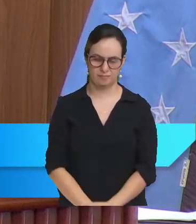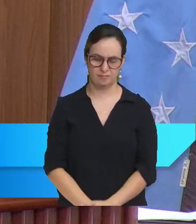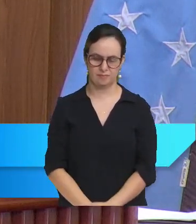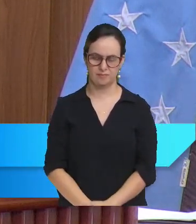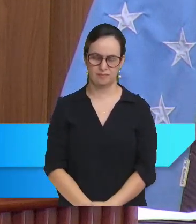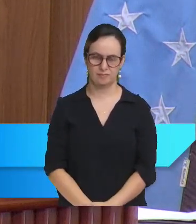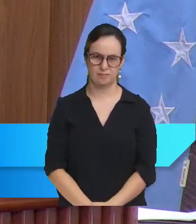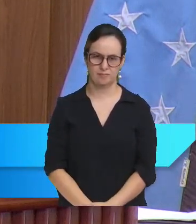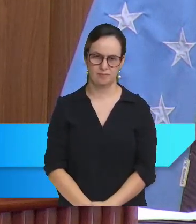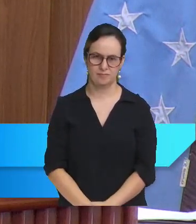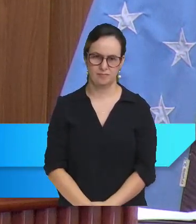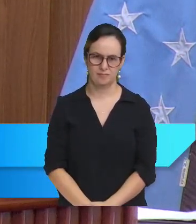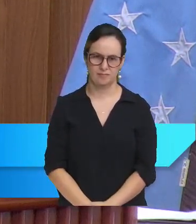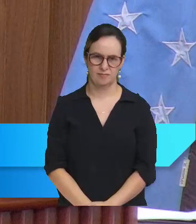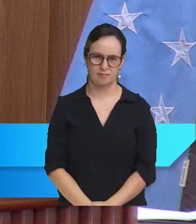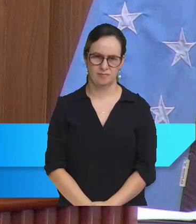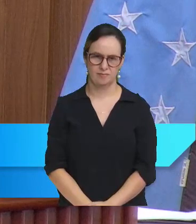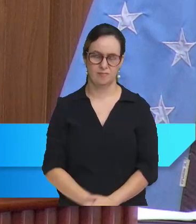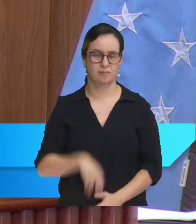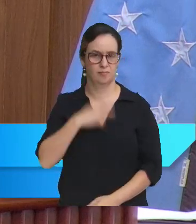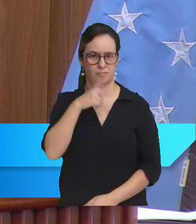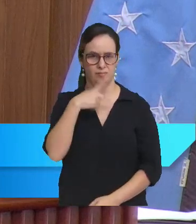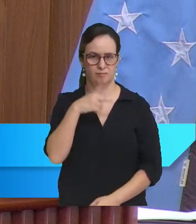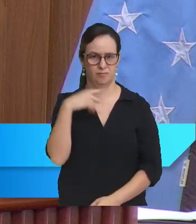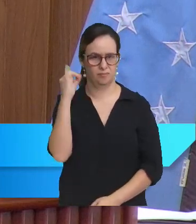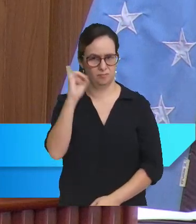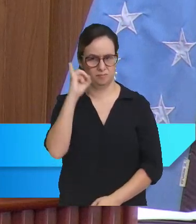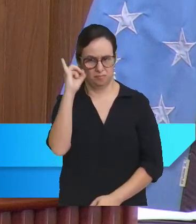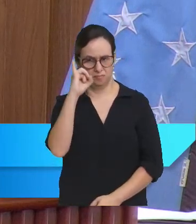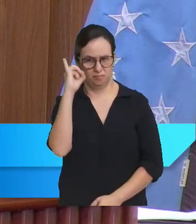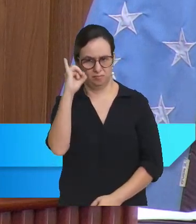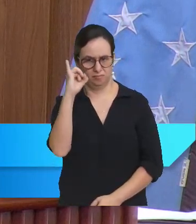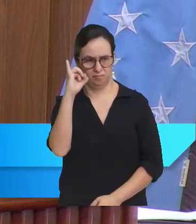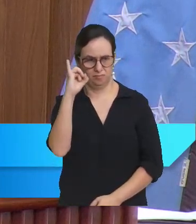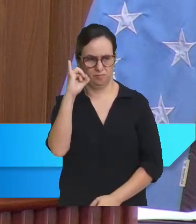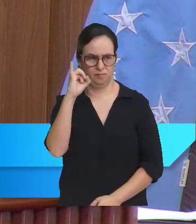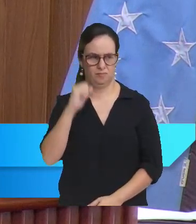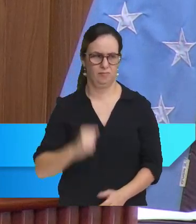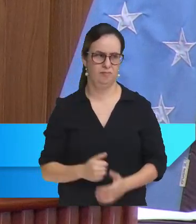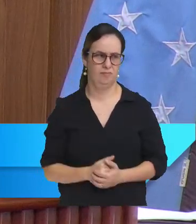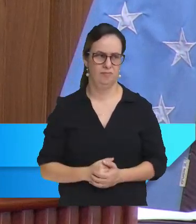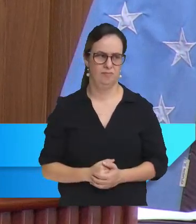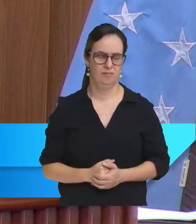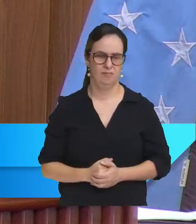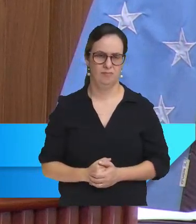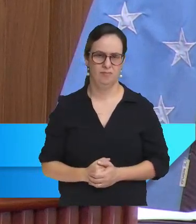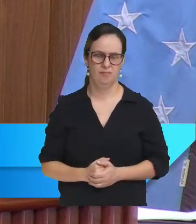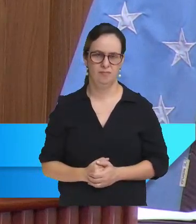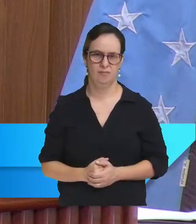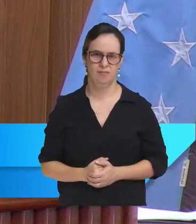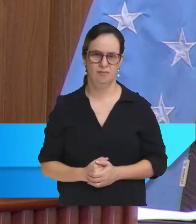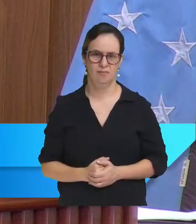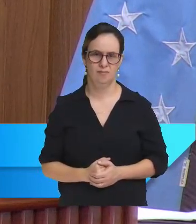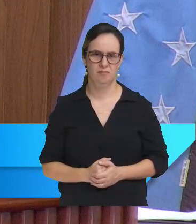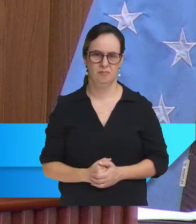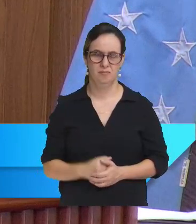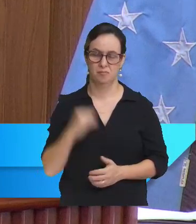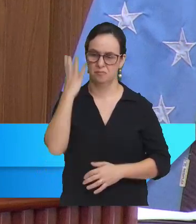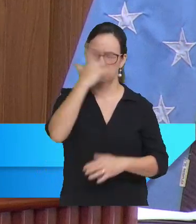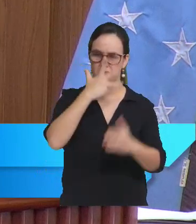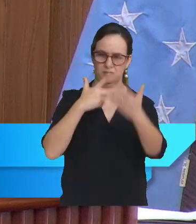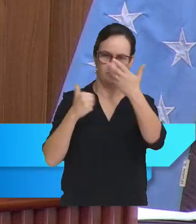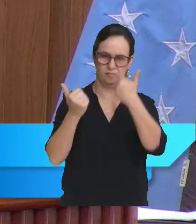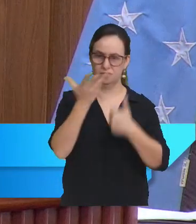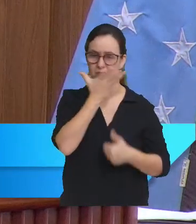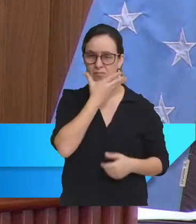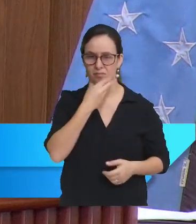falar, destacar, sobre a decoração natalina do nosso município.